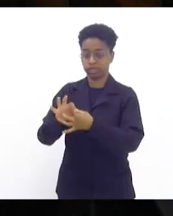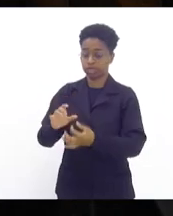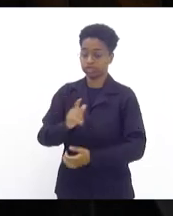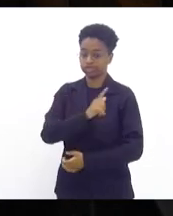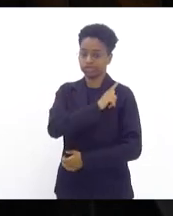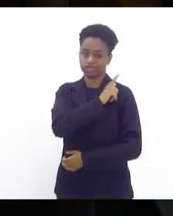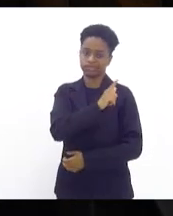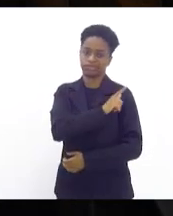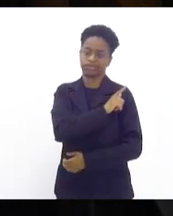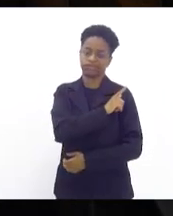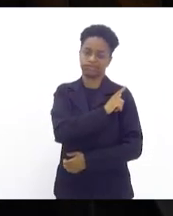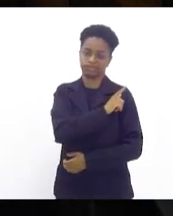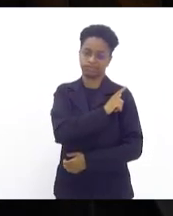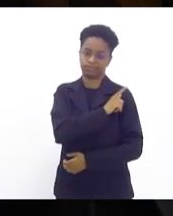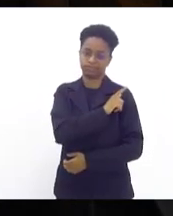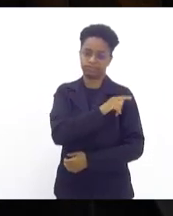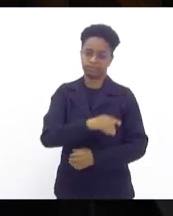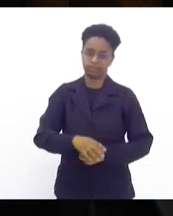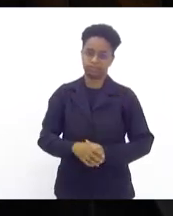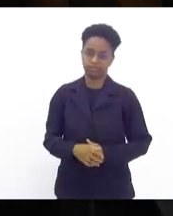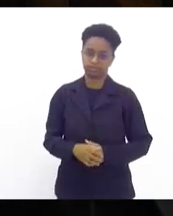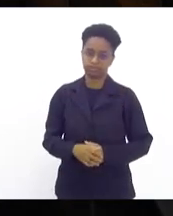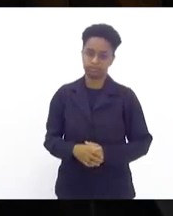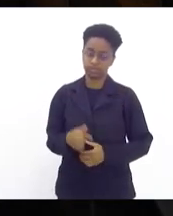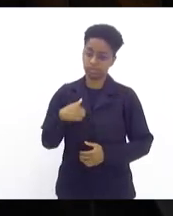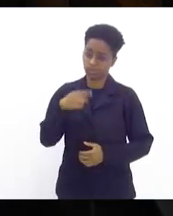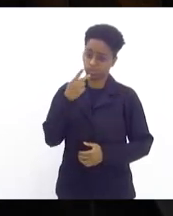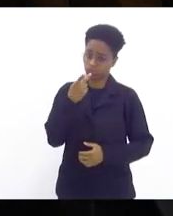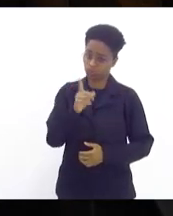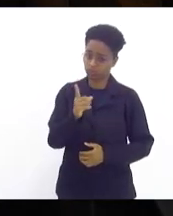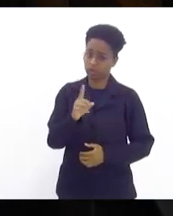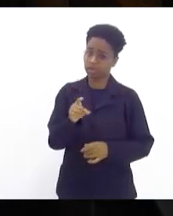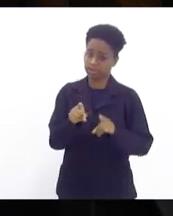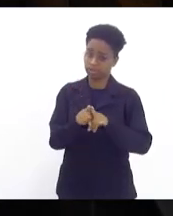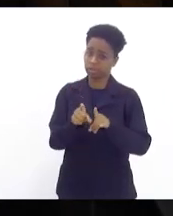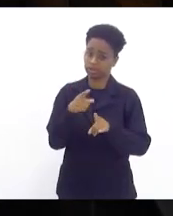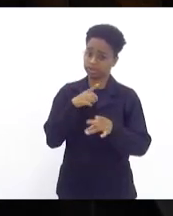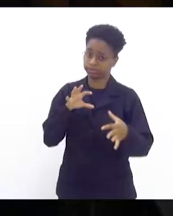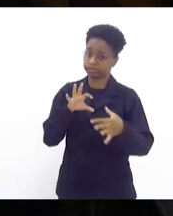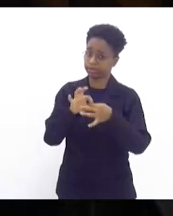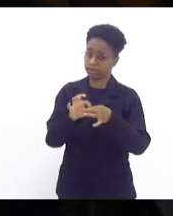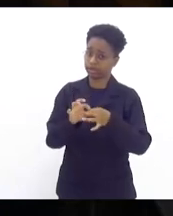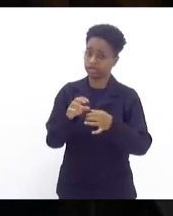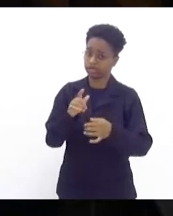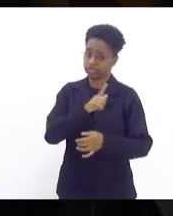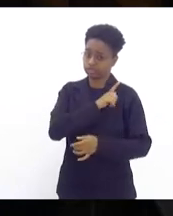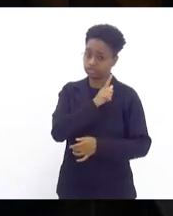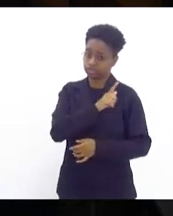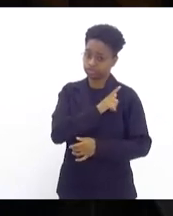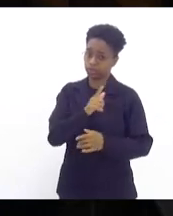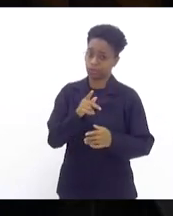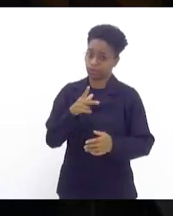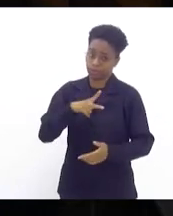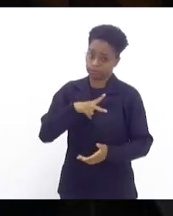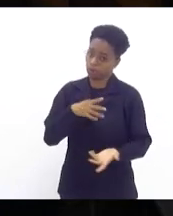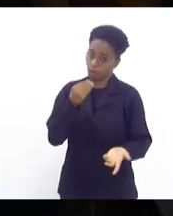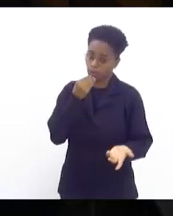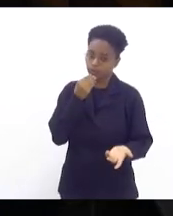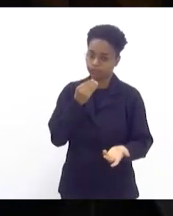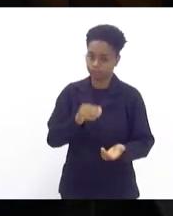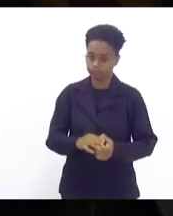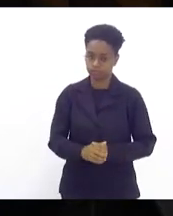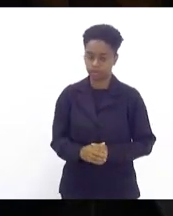gestão pública não vou dizer que também perpasse a ingestão privada que é uma questão óbvia né